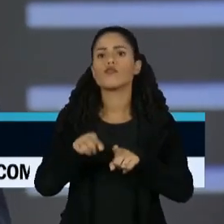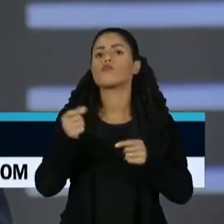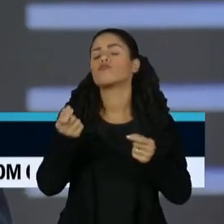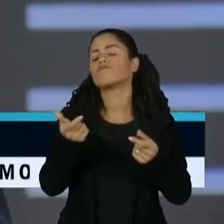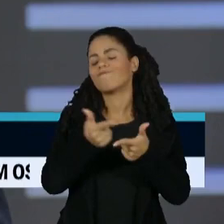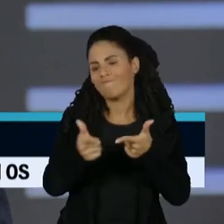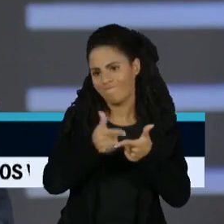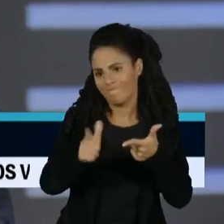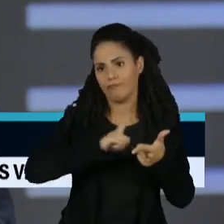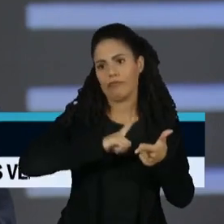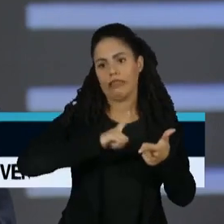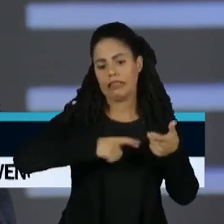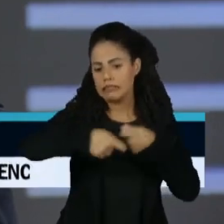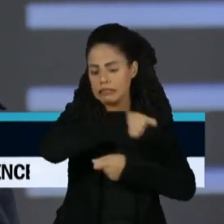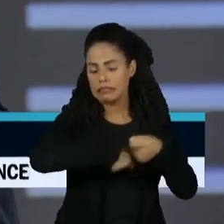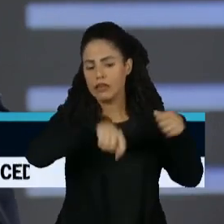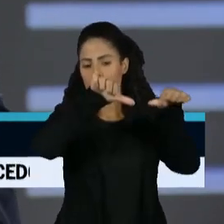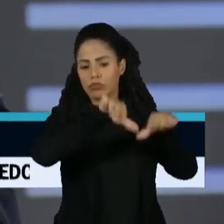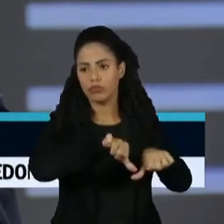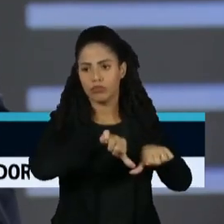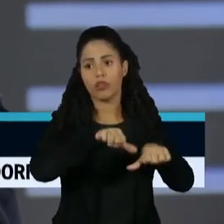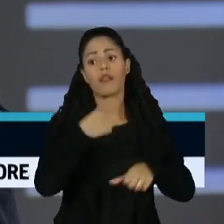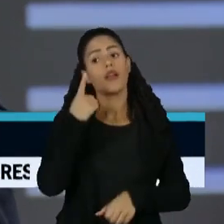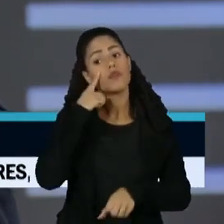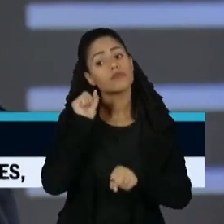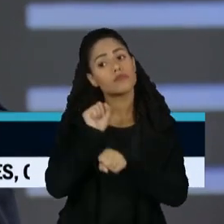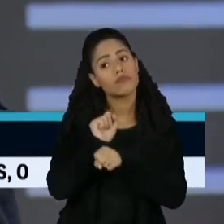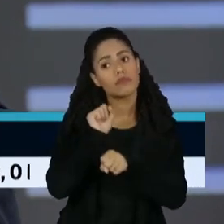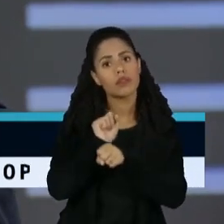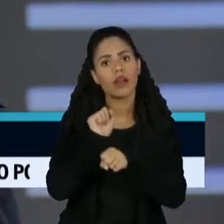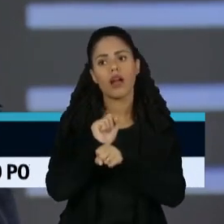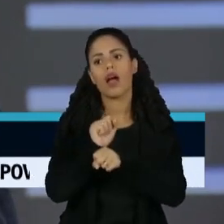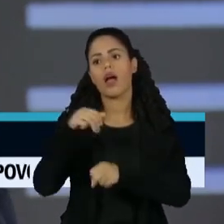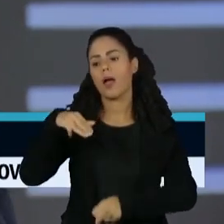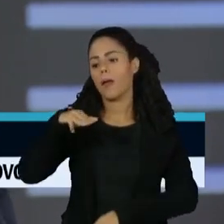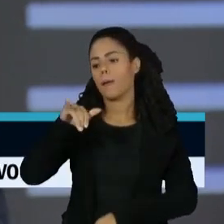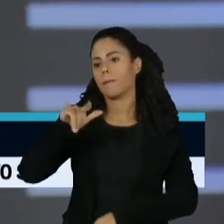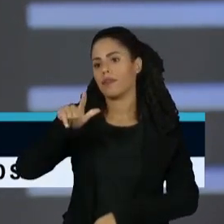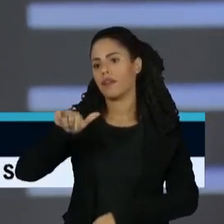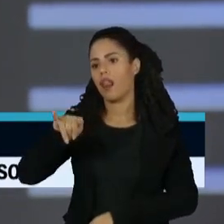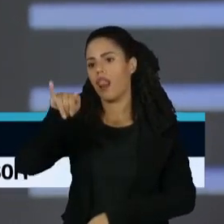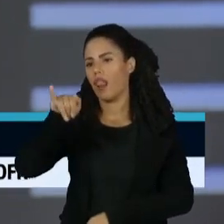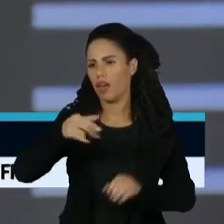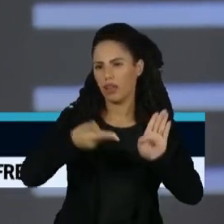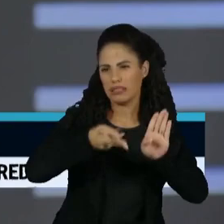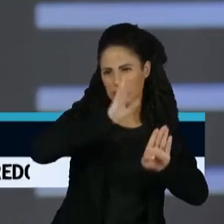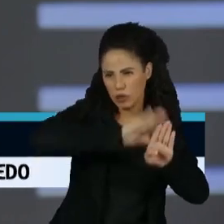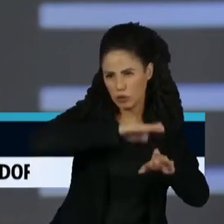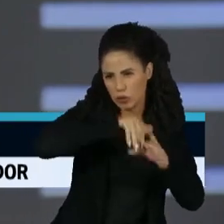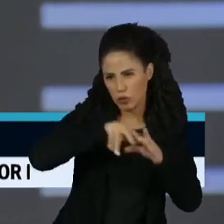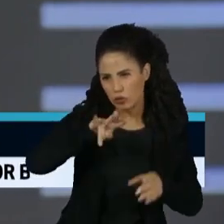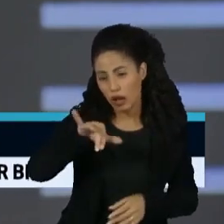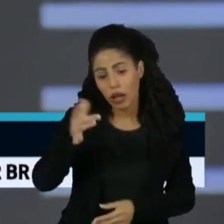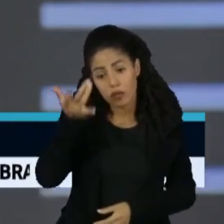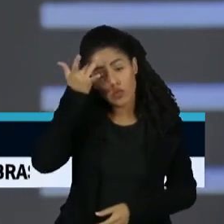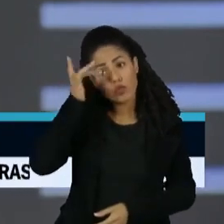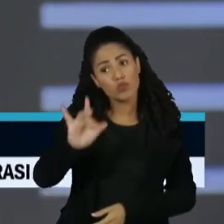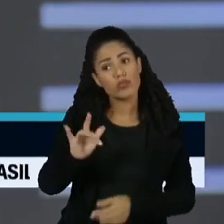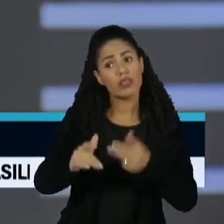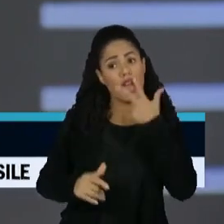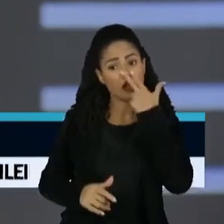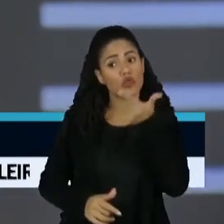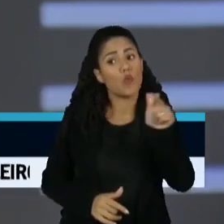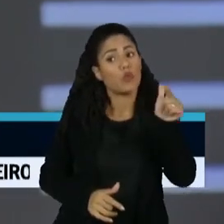idem. Pode ser que tenha uma surpresa, que o Milei não vá ao segundo turno. Pode ser que na última hora o eleitorado tenha um pouco